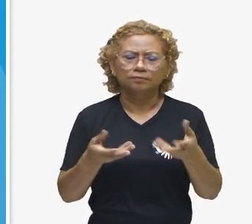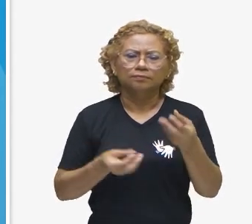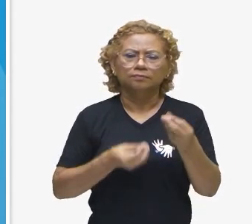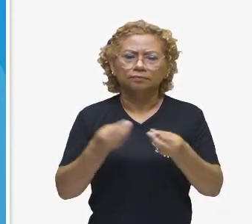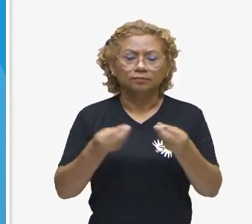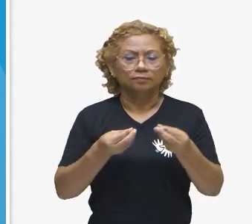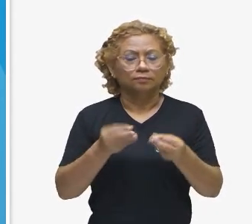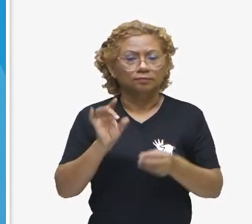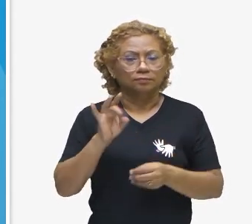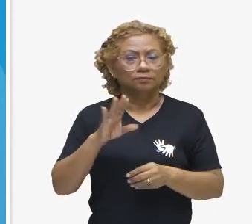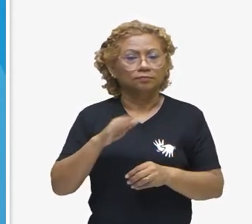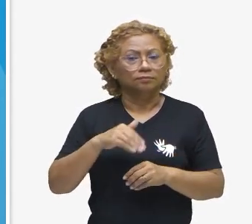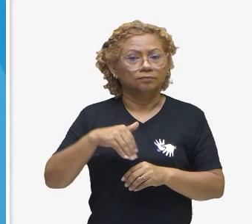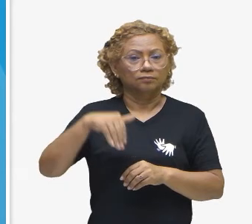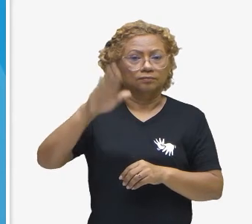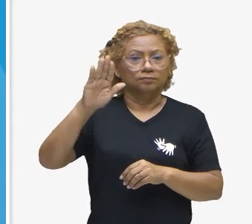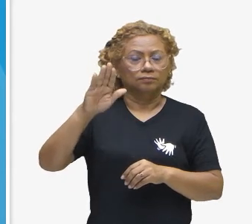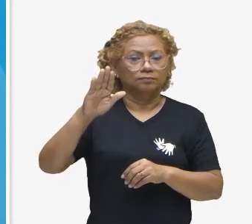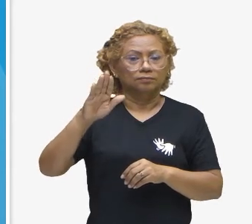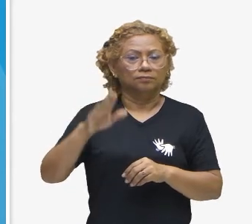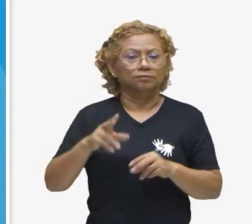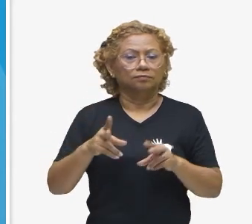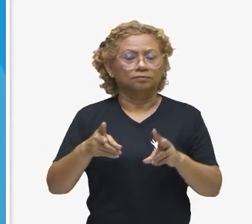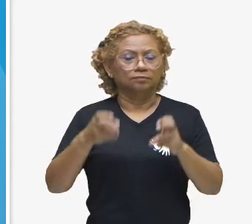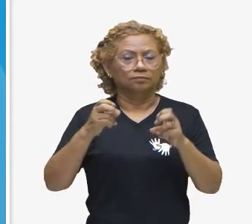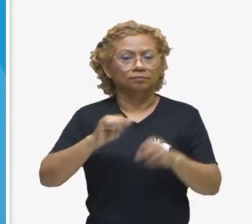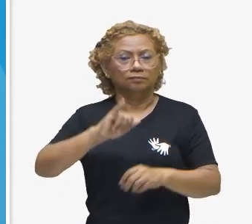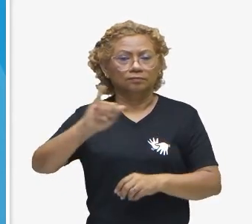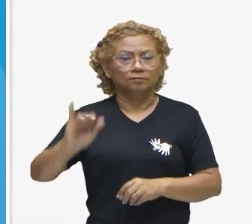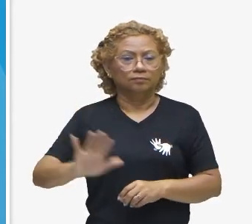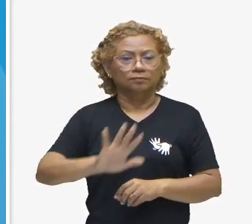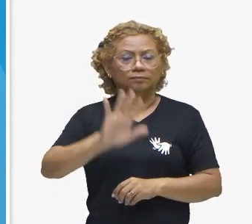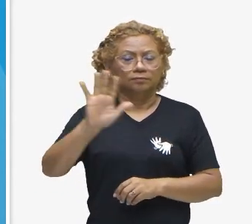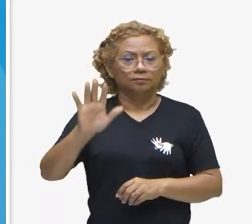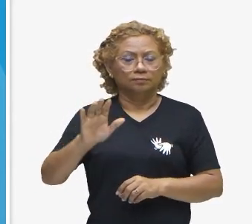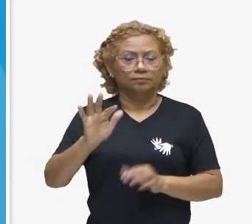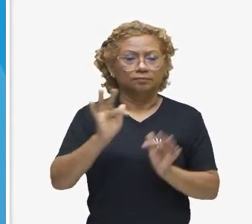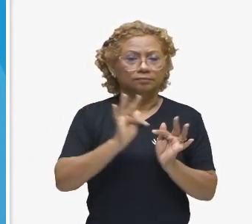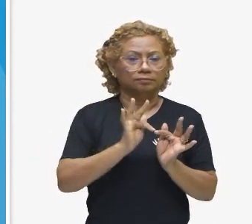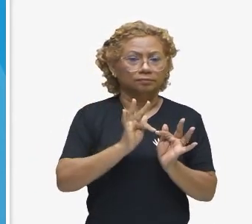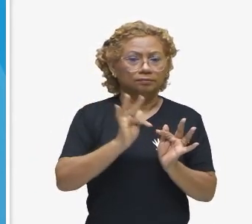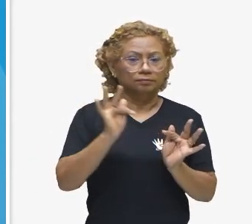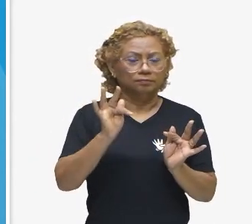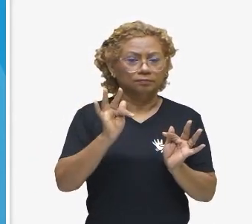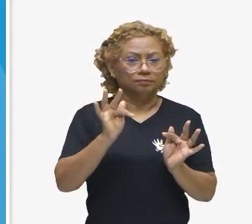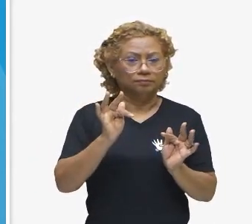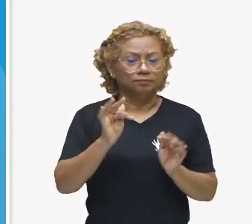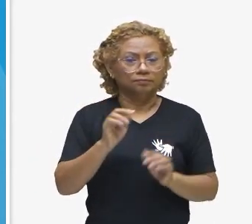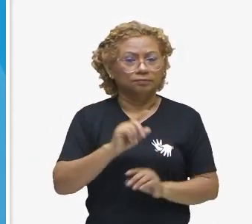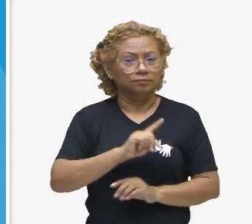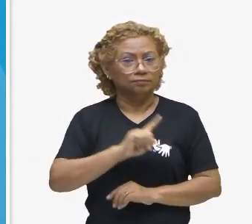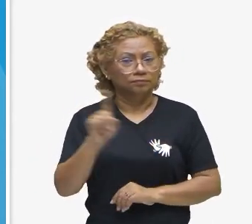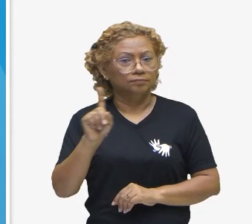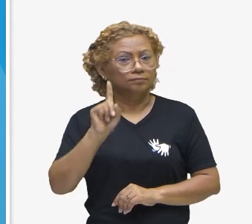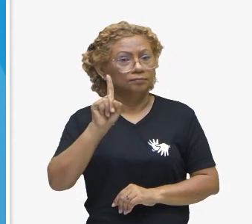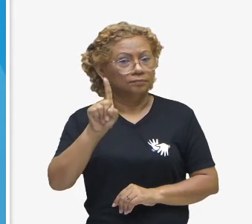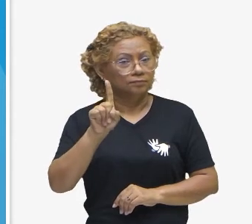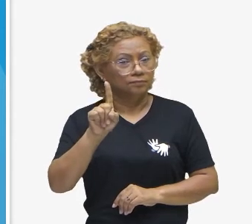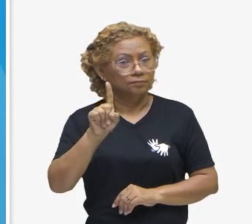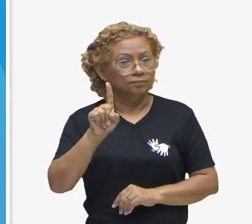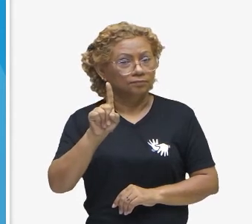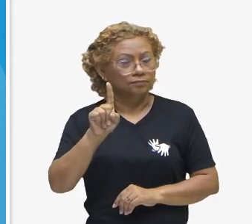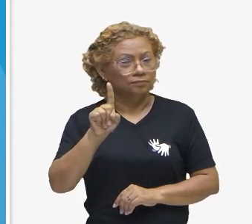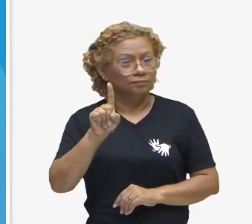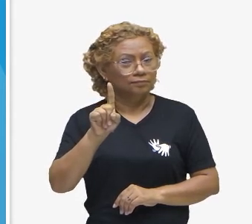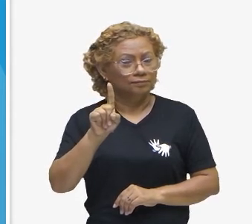amplitude, ou seja, a imagem dessa função, ela deixou de ser de 1, entre 1 e